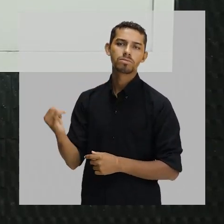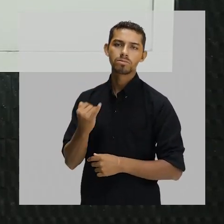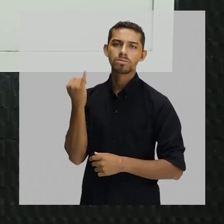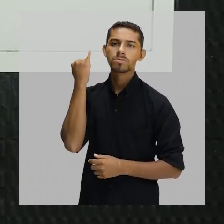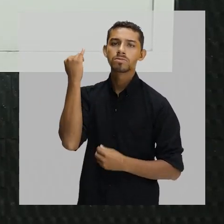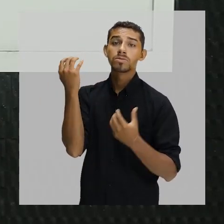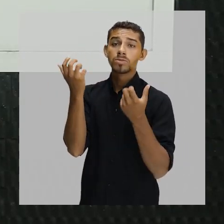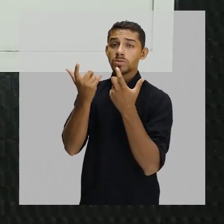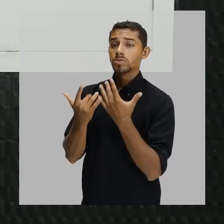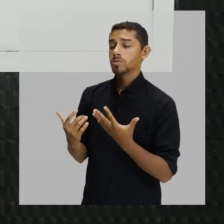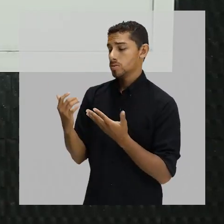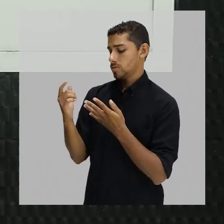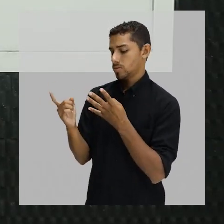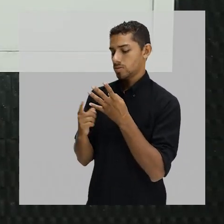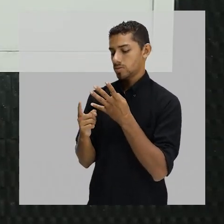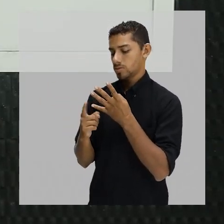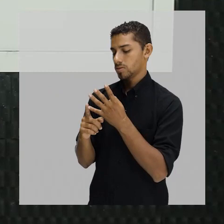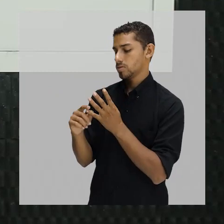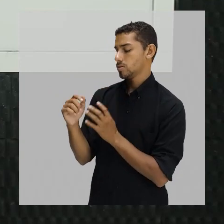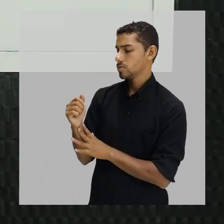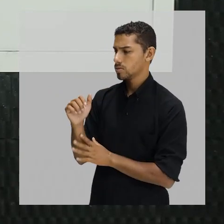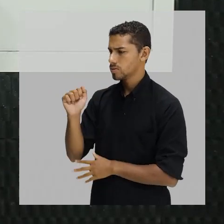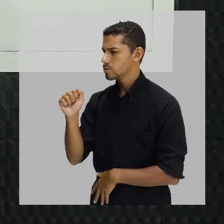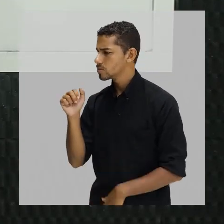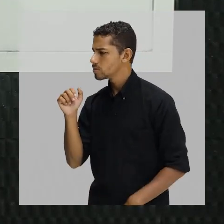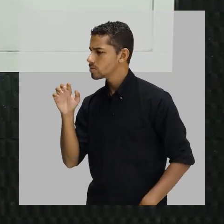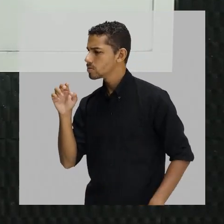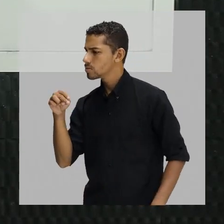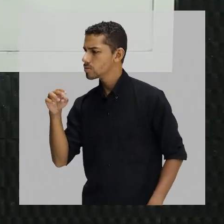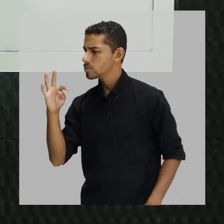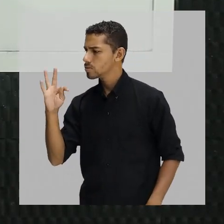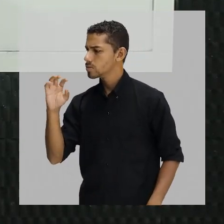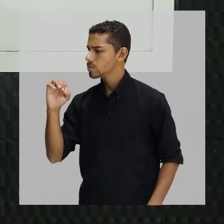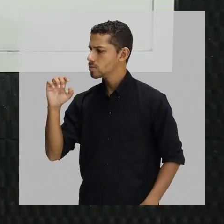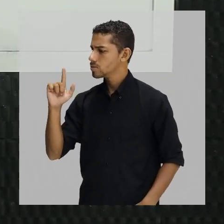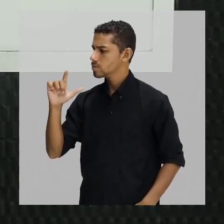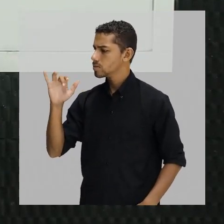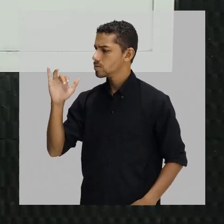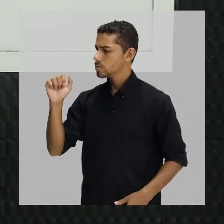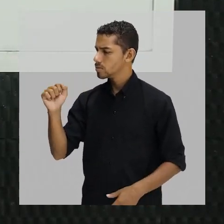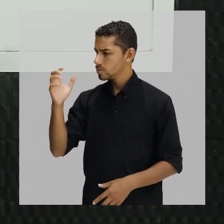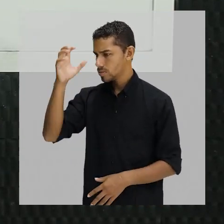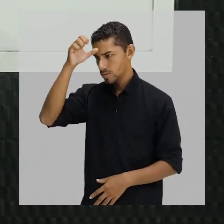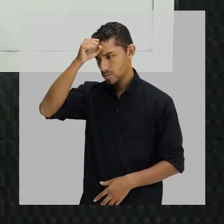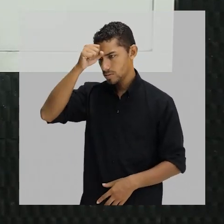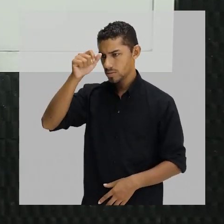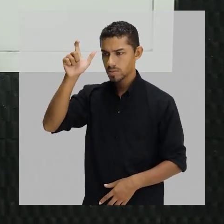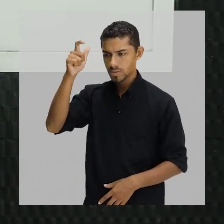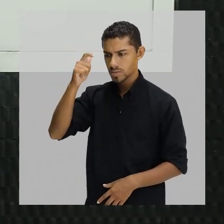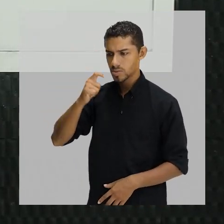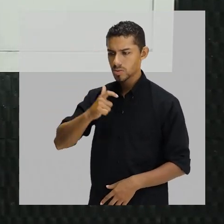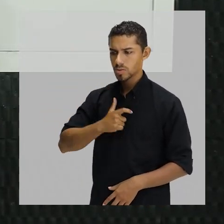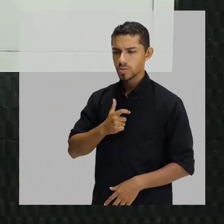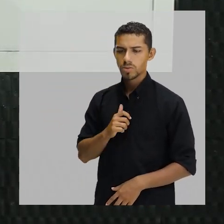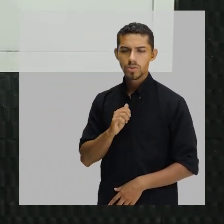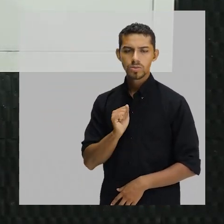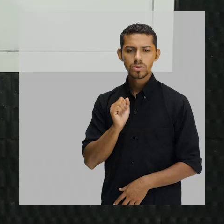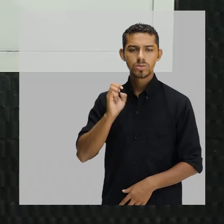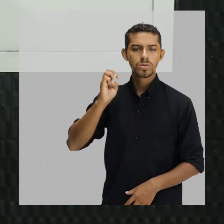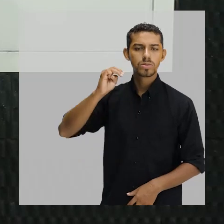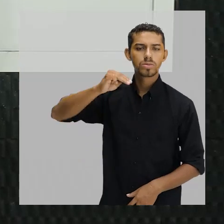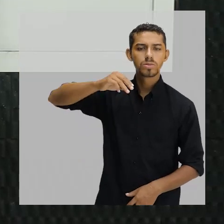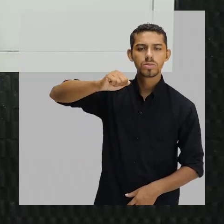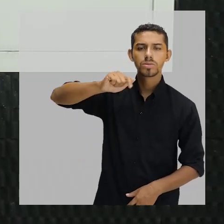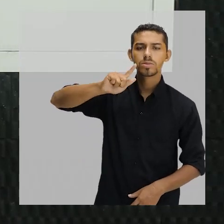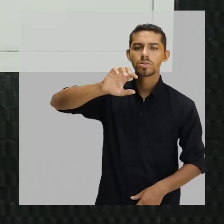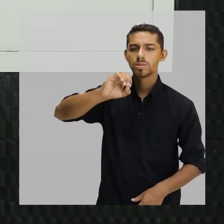essência, a ontologia do saber, o ser, né, o fundamento, o âmago, aquele